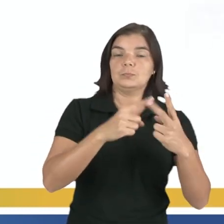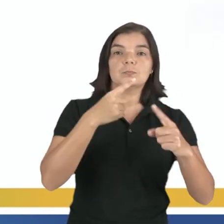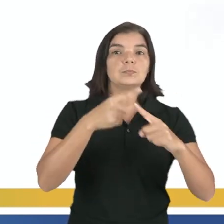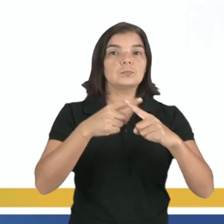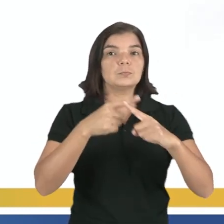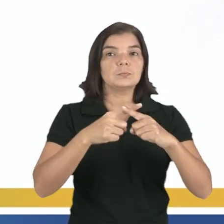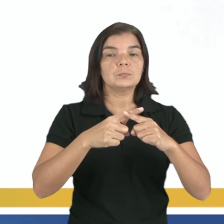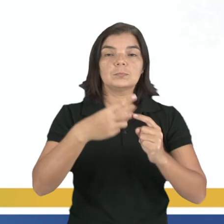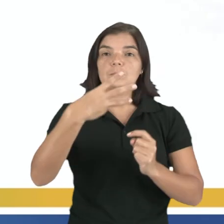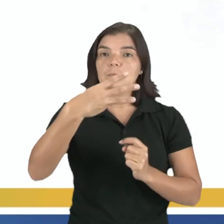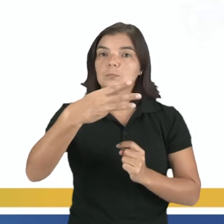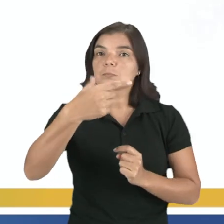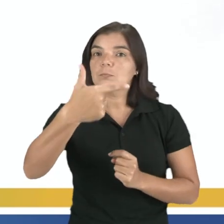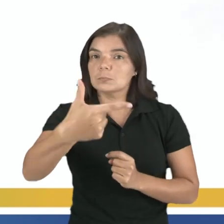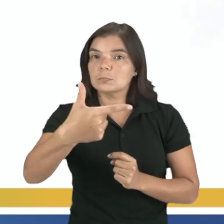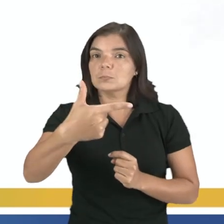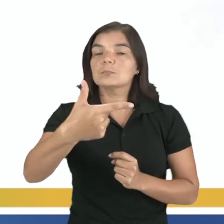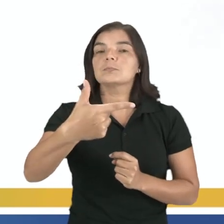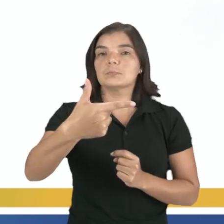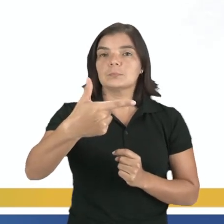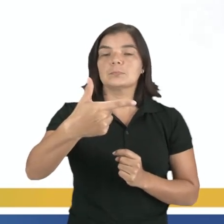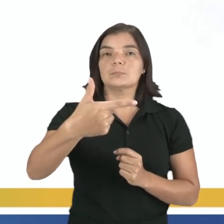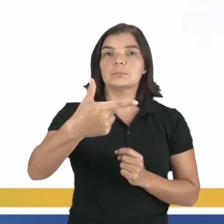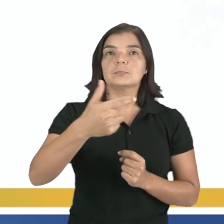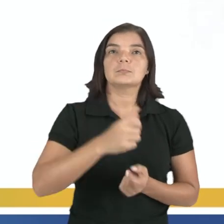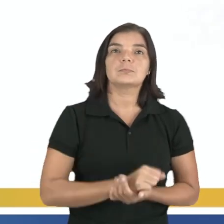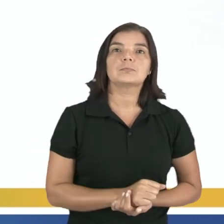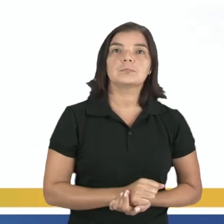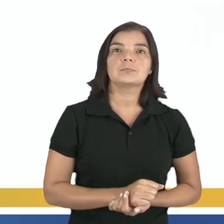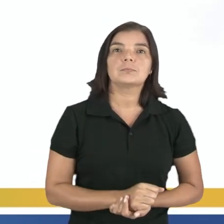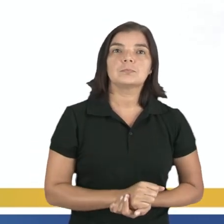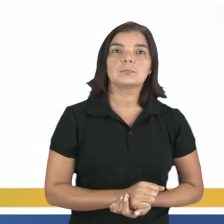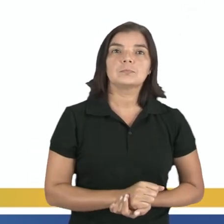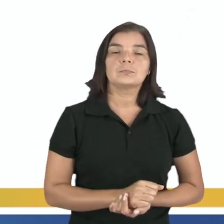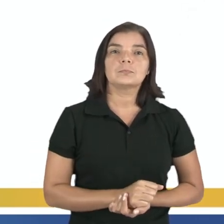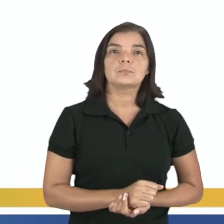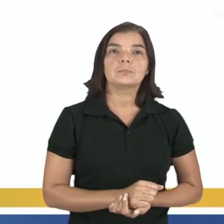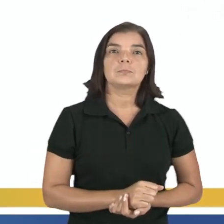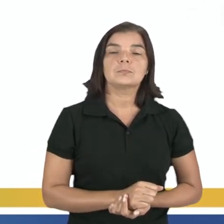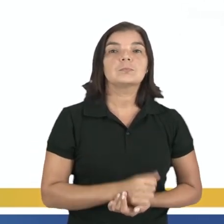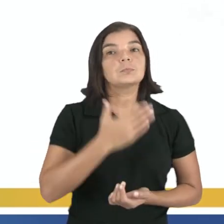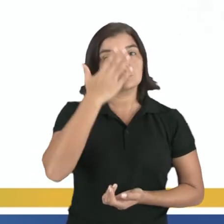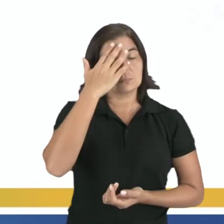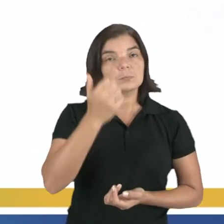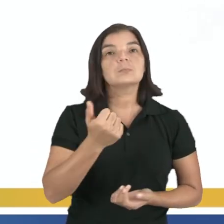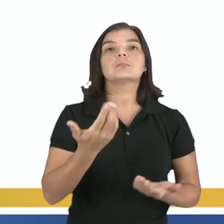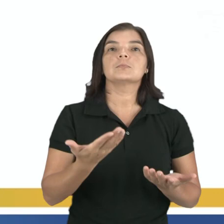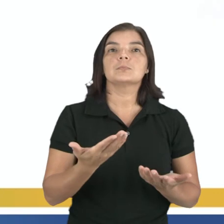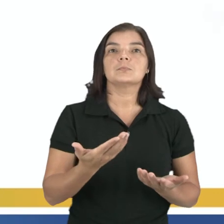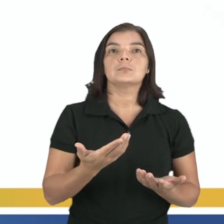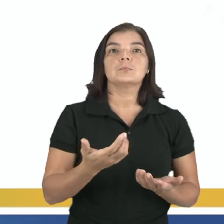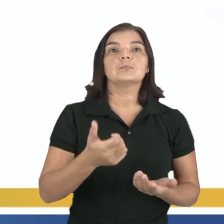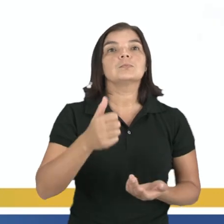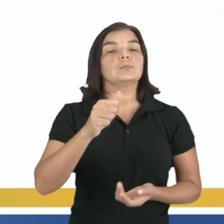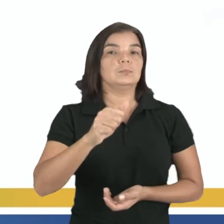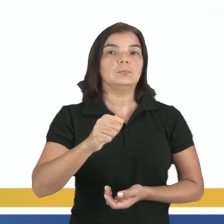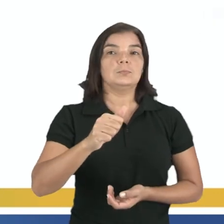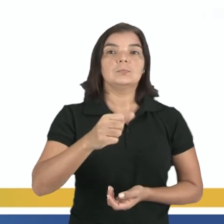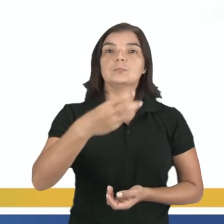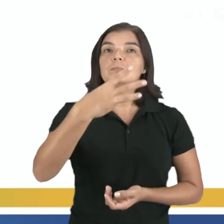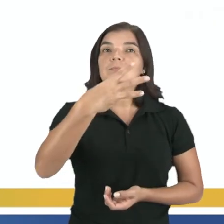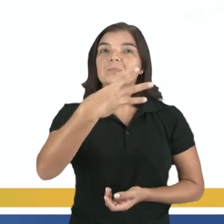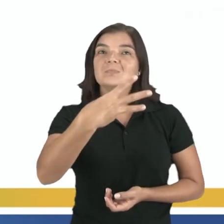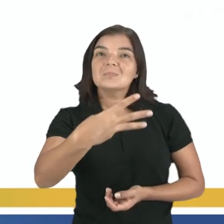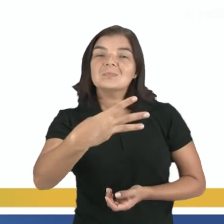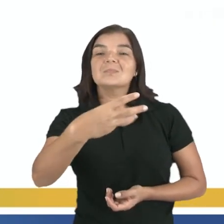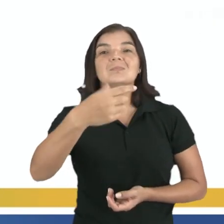multiplicado por 32, né? Vou explicar aqui para você, ó. Para eu saber quem é o 32º número ímpar, bastaria